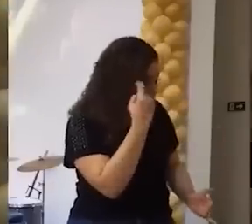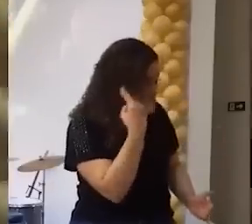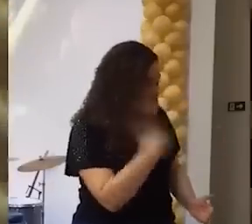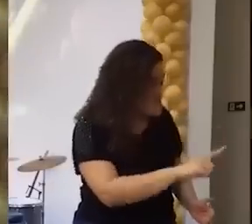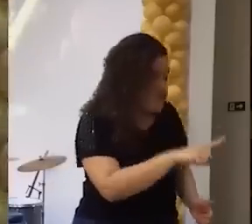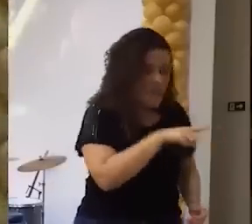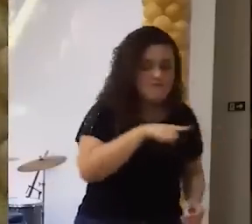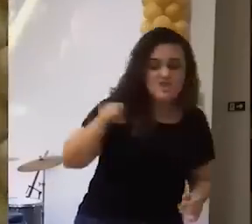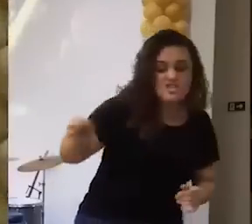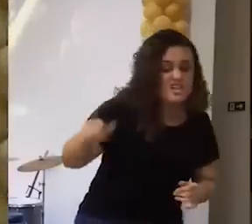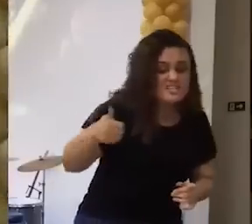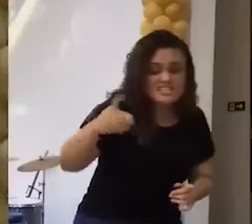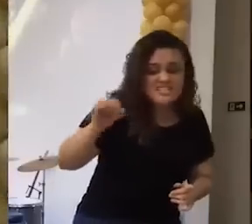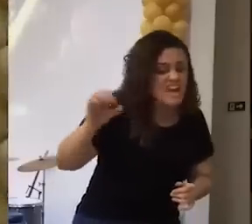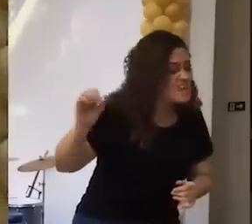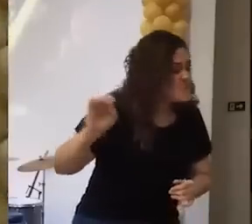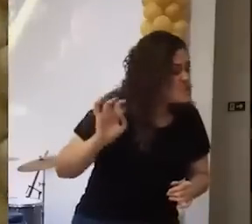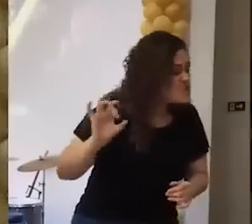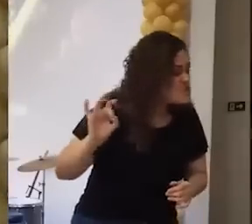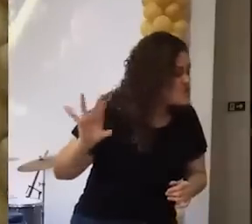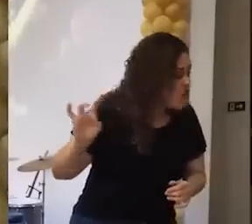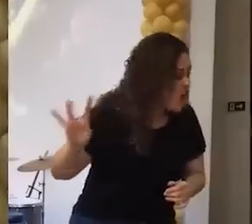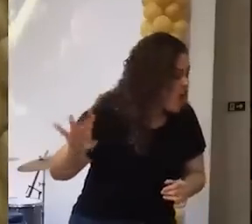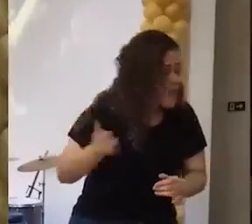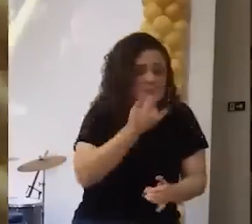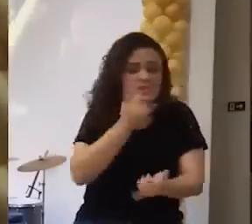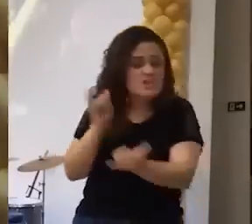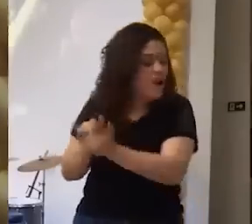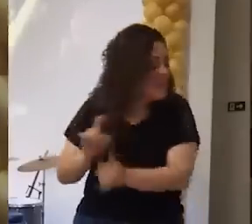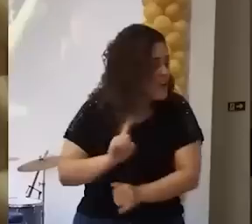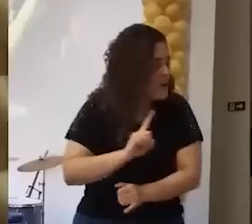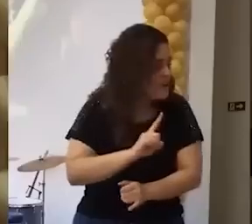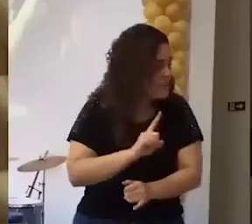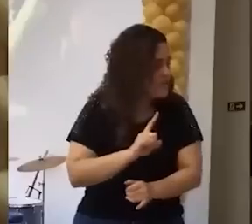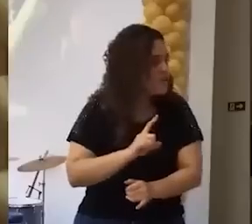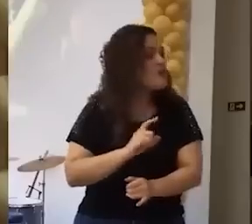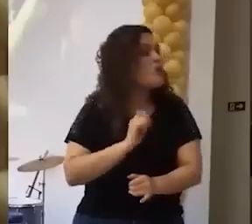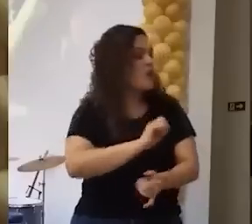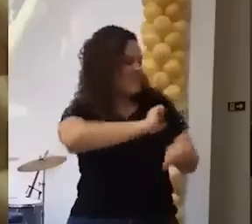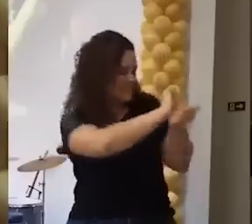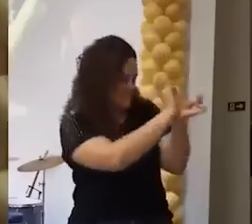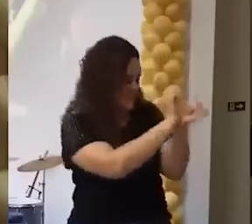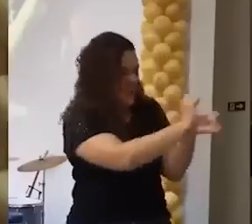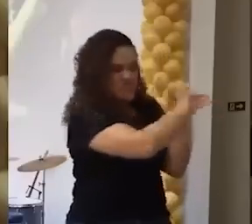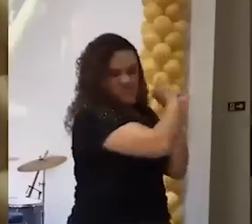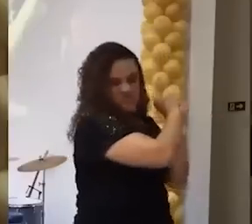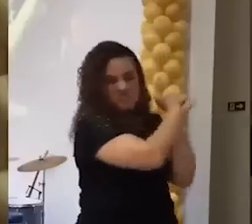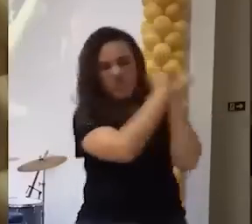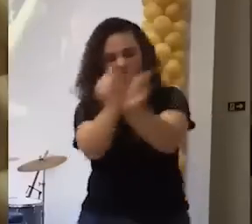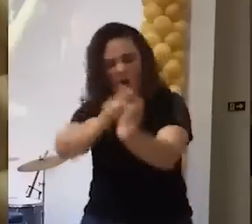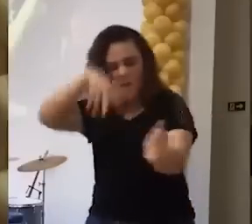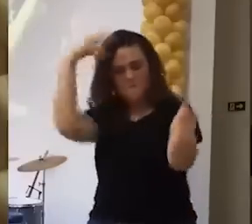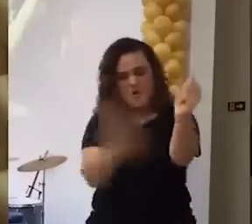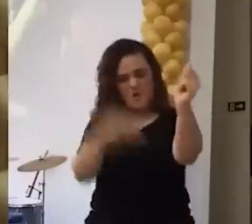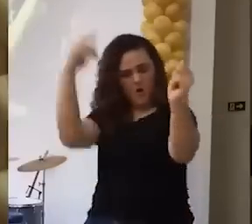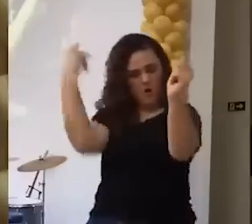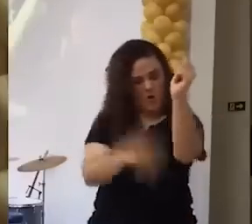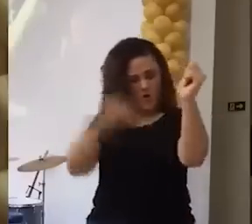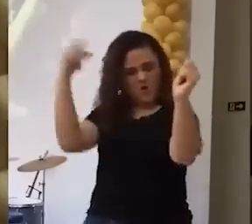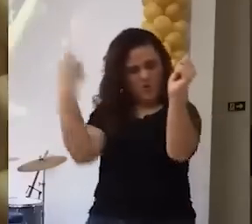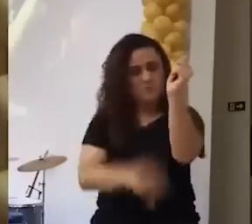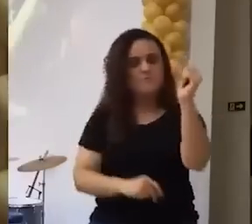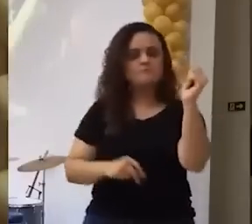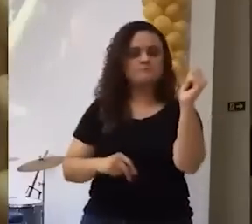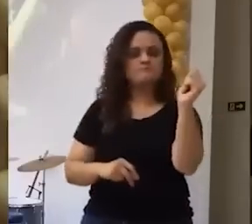100 denários, pois serás entregue aos verdugos, aos flageladores, até que pagues o último centavo.